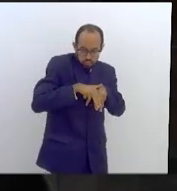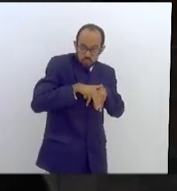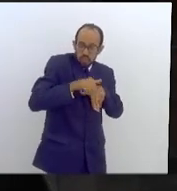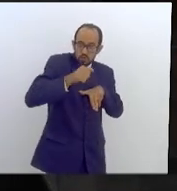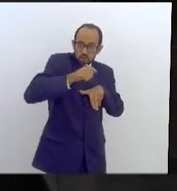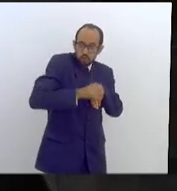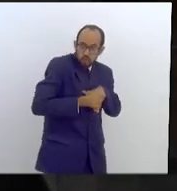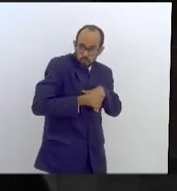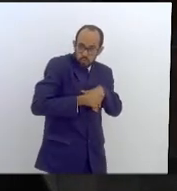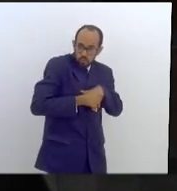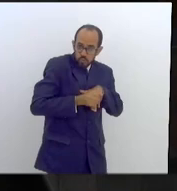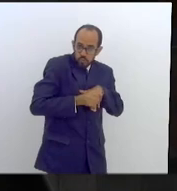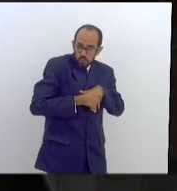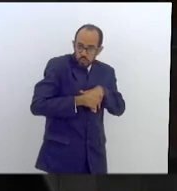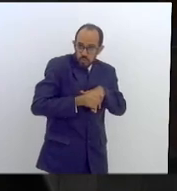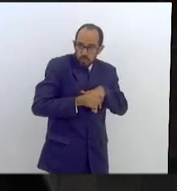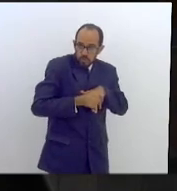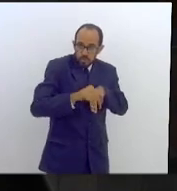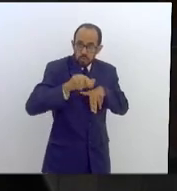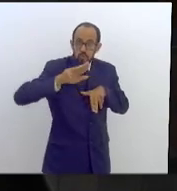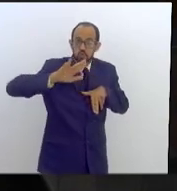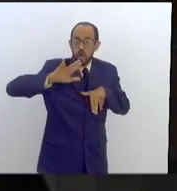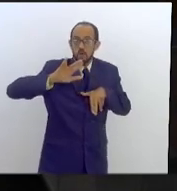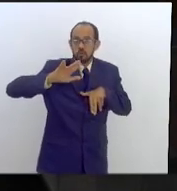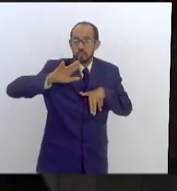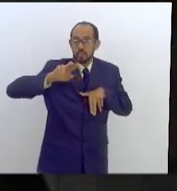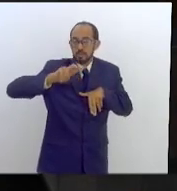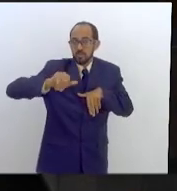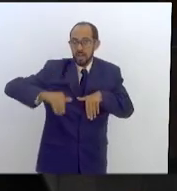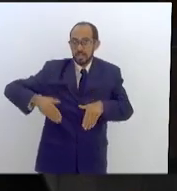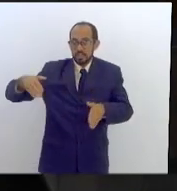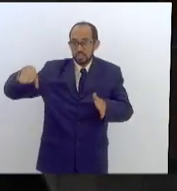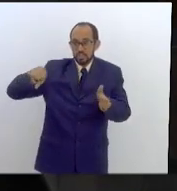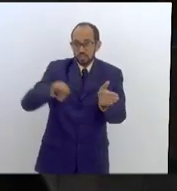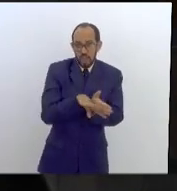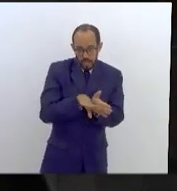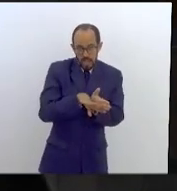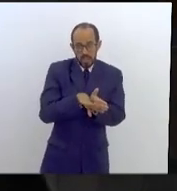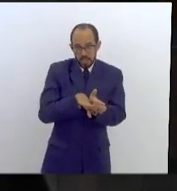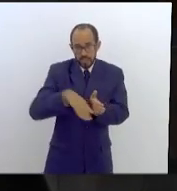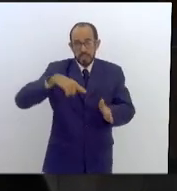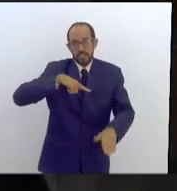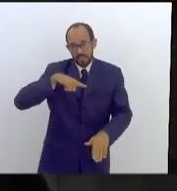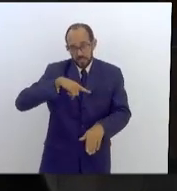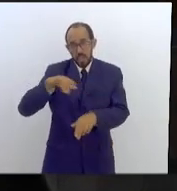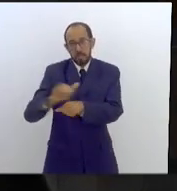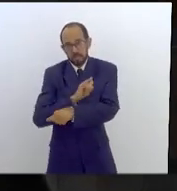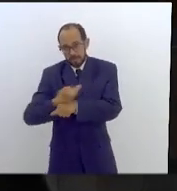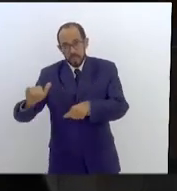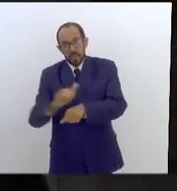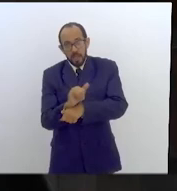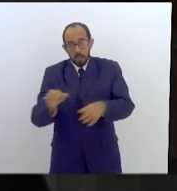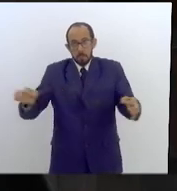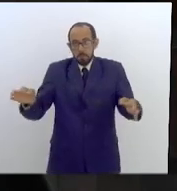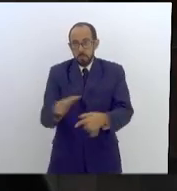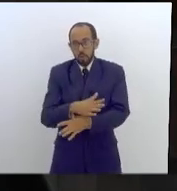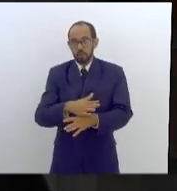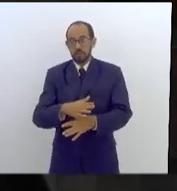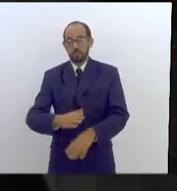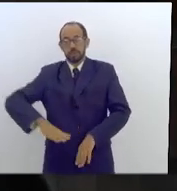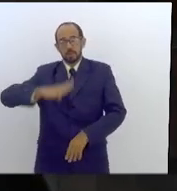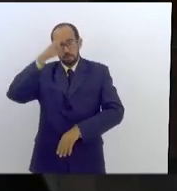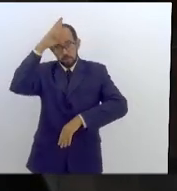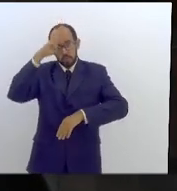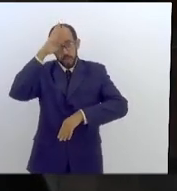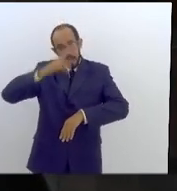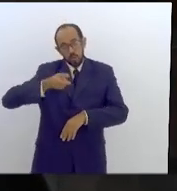os óvulos inclusive estavam chegando e há uma construção já articulada para que bolsonaro continue lhe governando